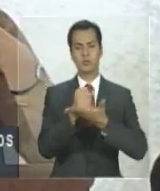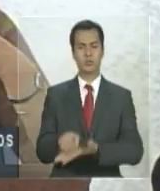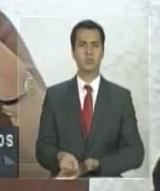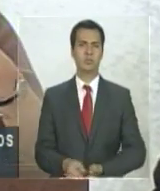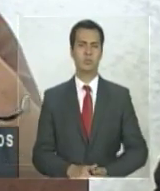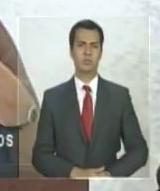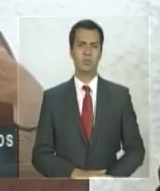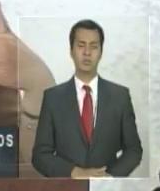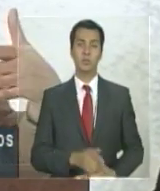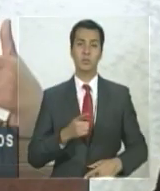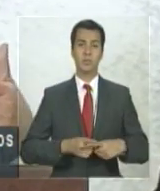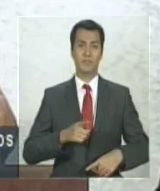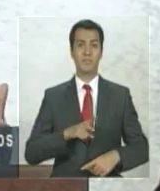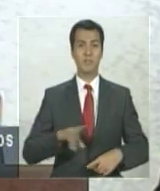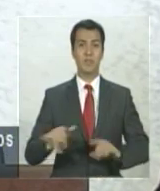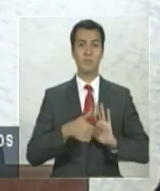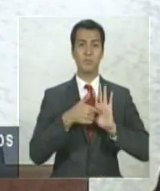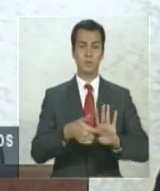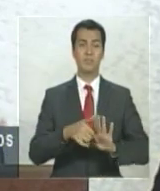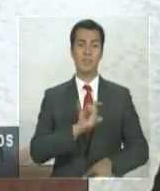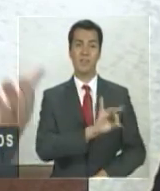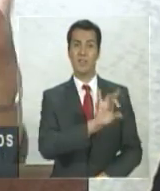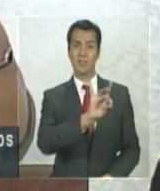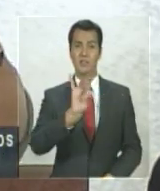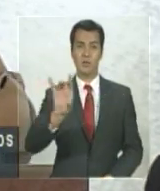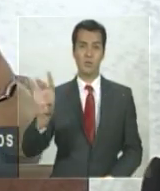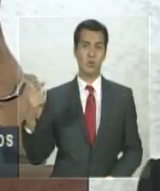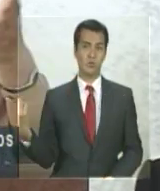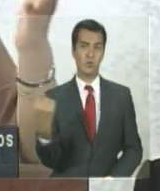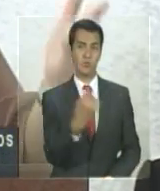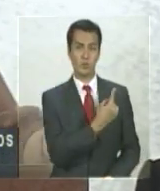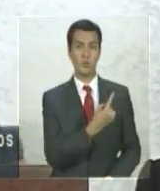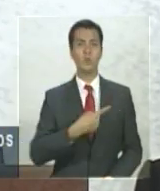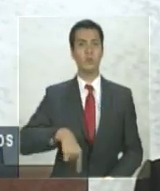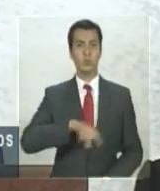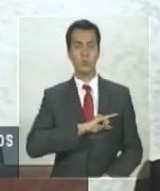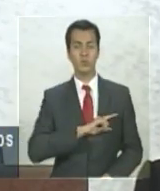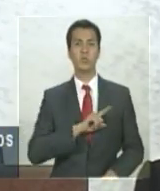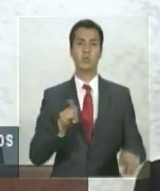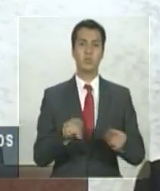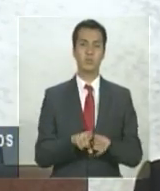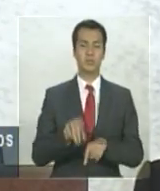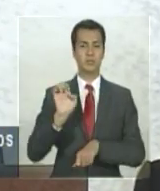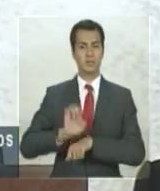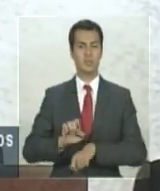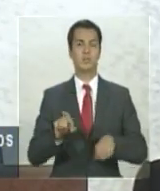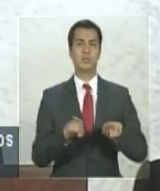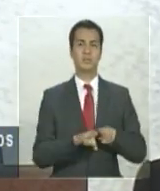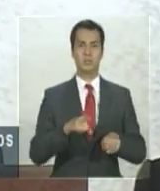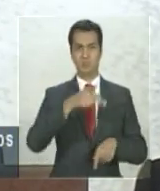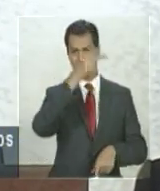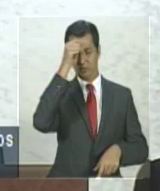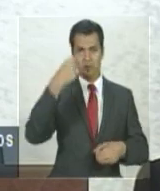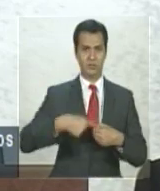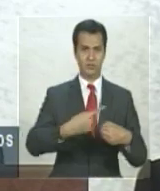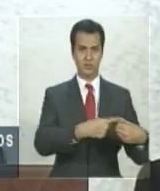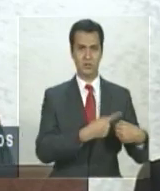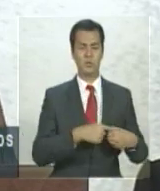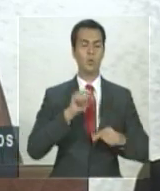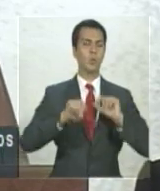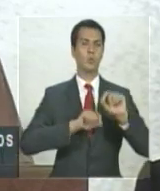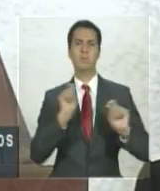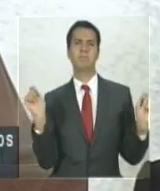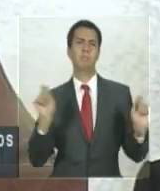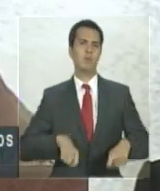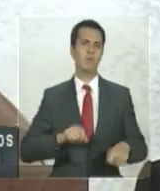vai mostrar para cada um de nós, para o governo federal, para os estados e para os municípios, vai mostrar o que é